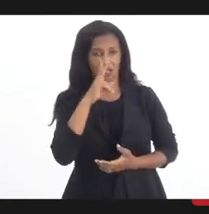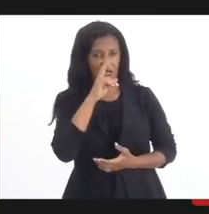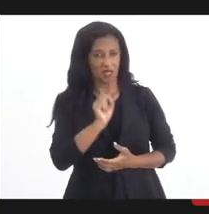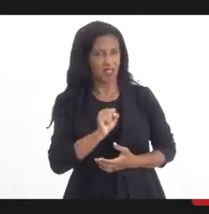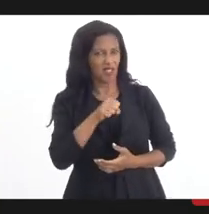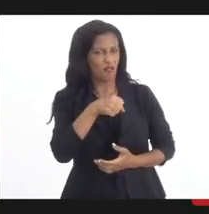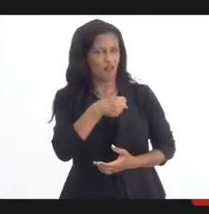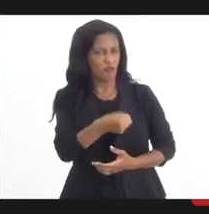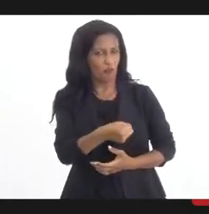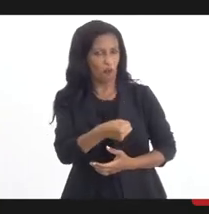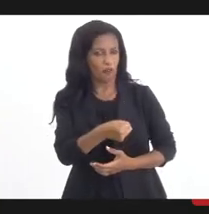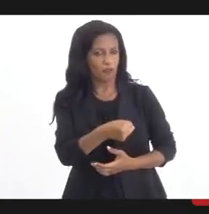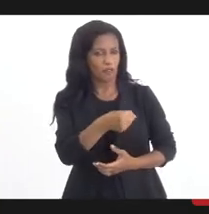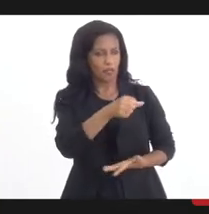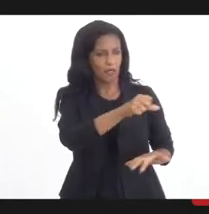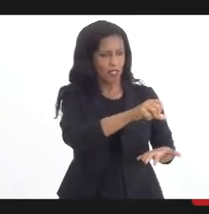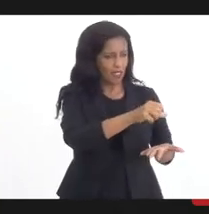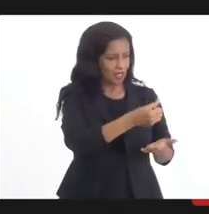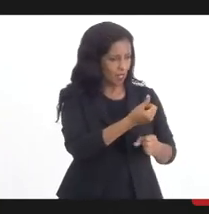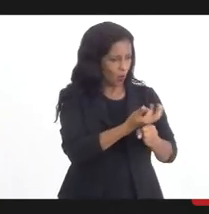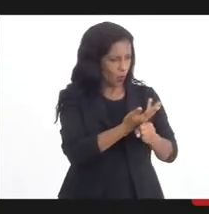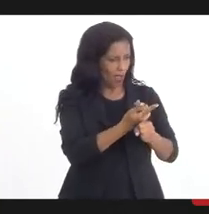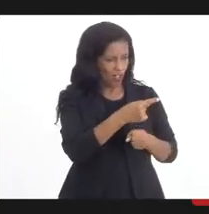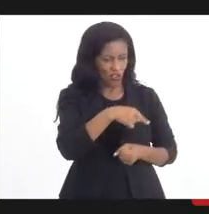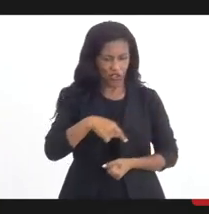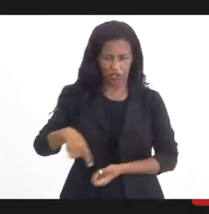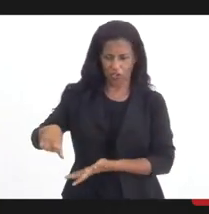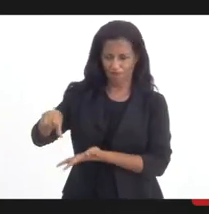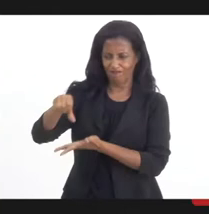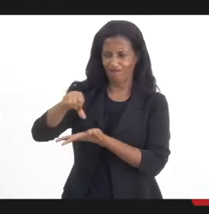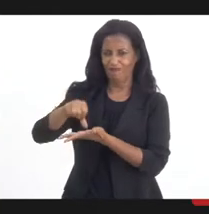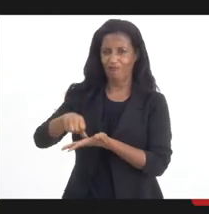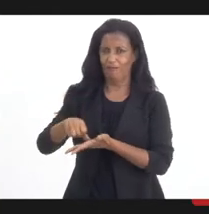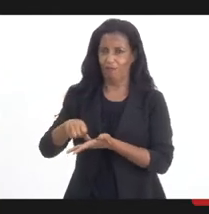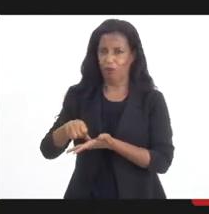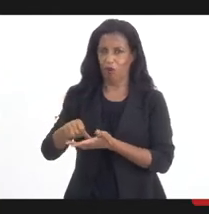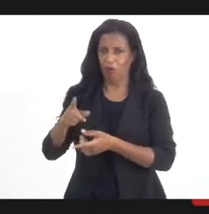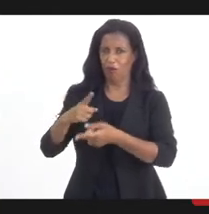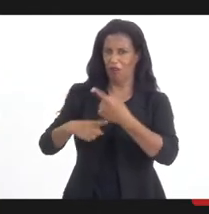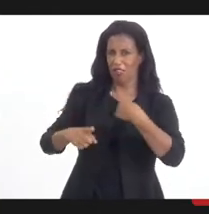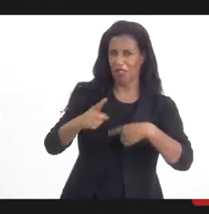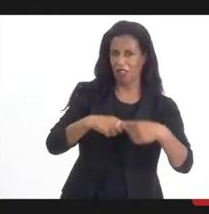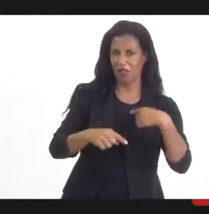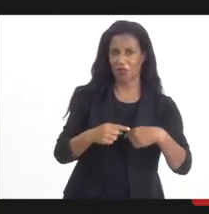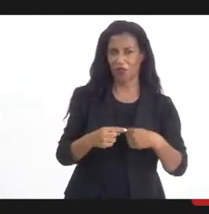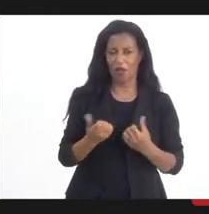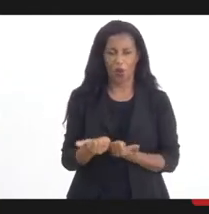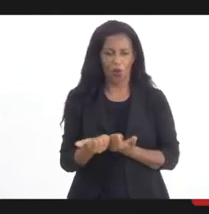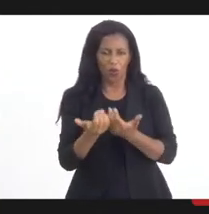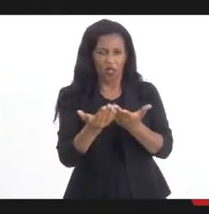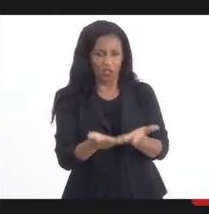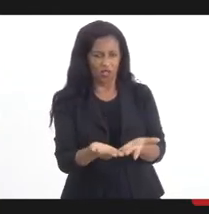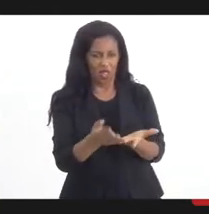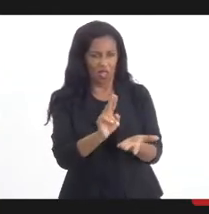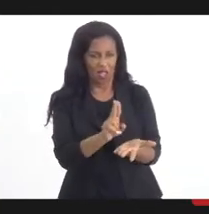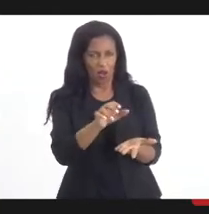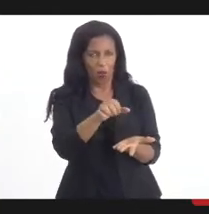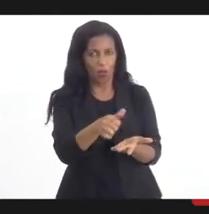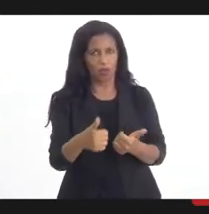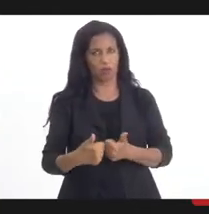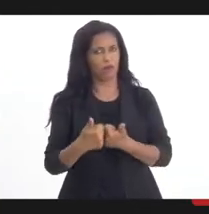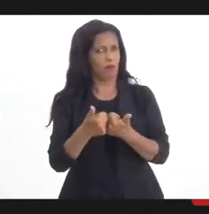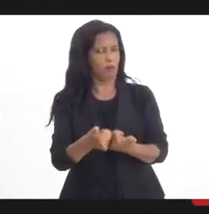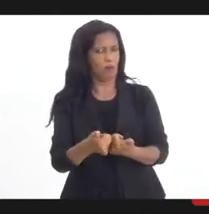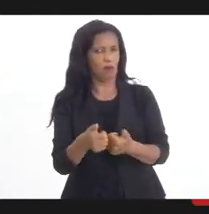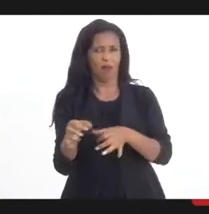criar uma mantenedora, ou seja, voltar, retroceder, ao invés de dar autonomia universitária para o ESO, isso vai melhorar,